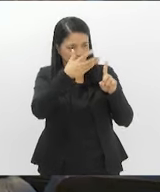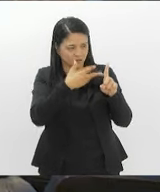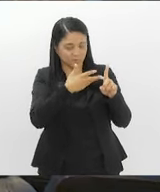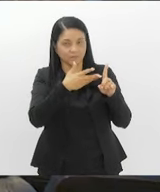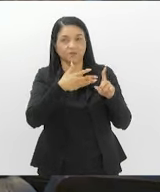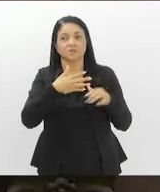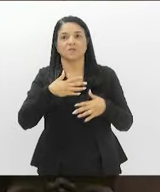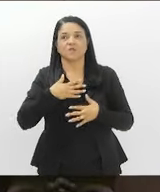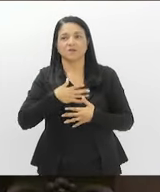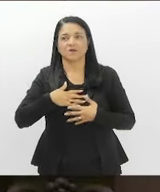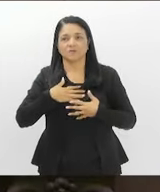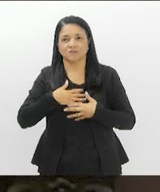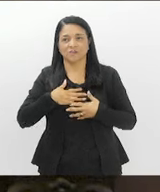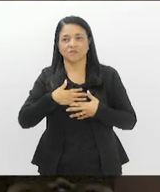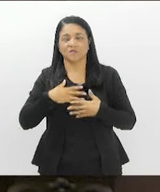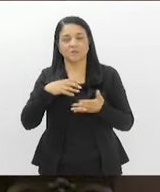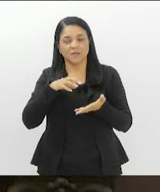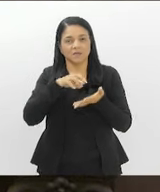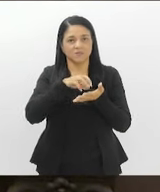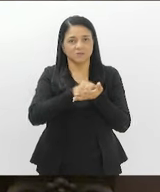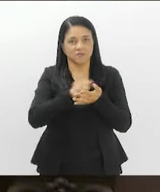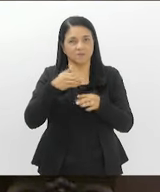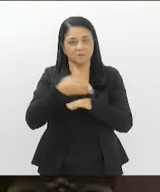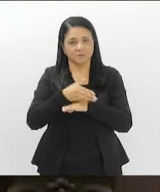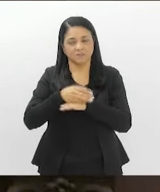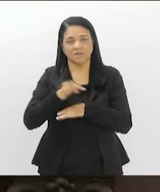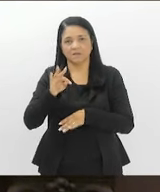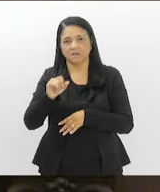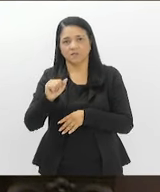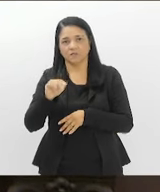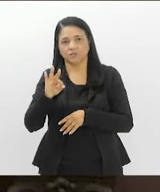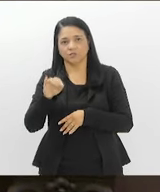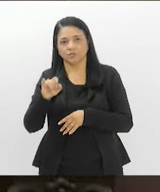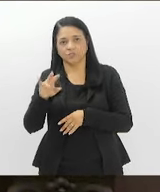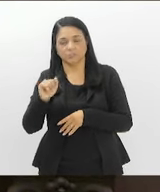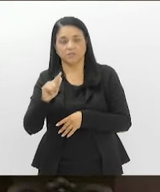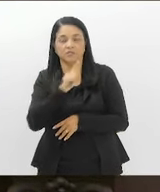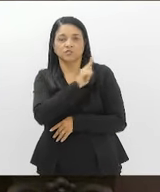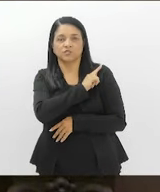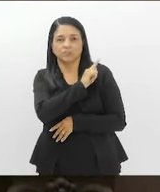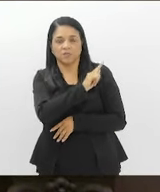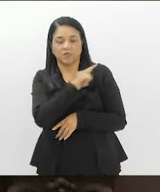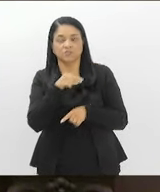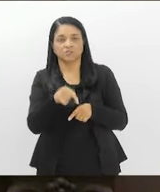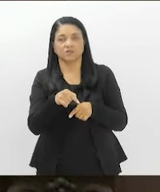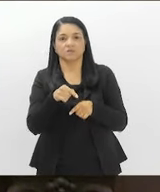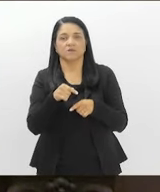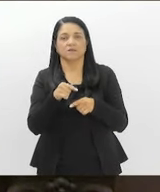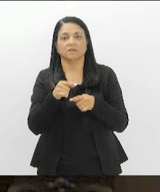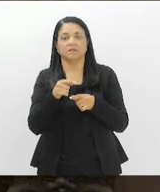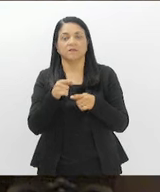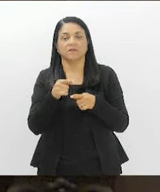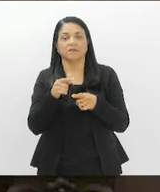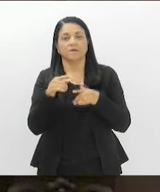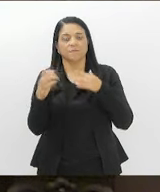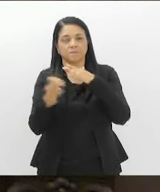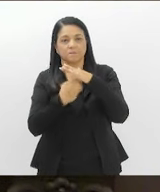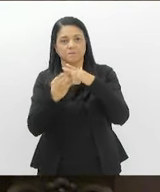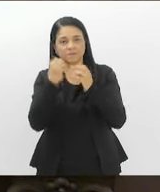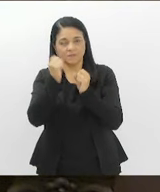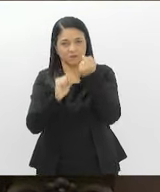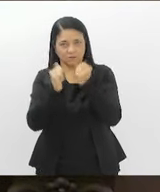tempo, de também registrar a presença de Tatiana Branches, gerente empresarial da Federação de Indústria do Rio de Janeiro,